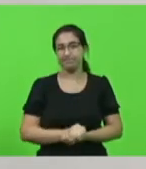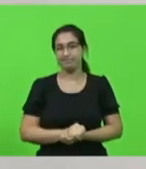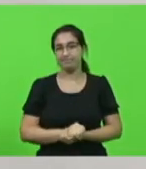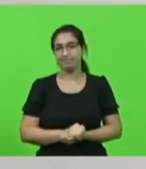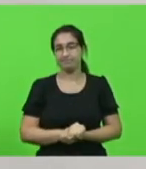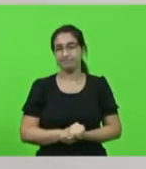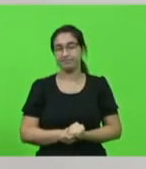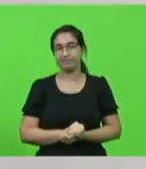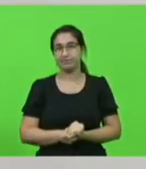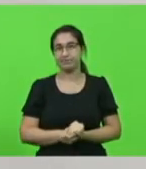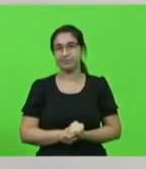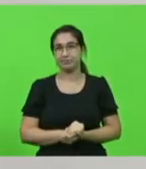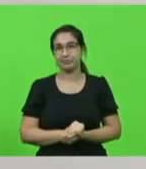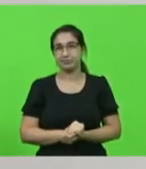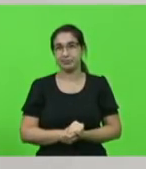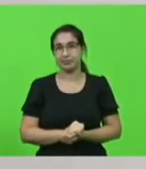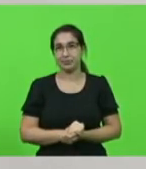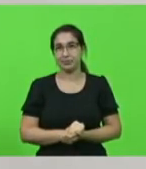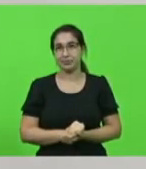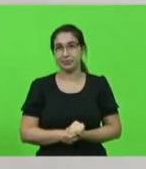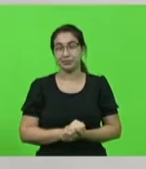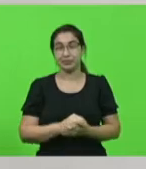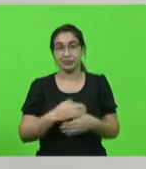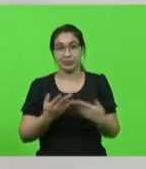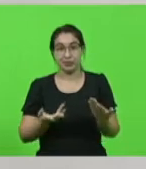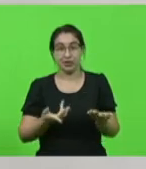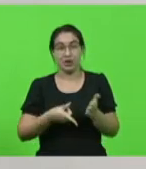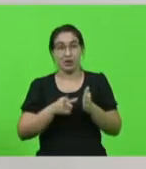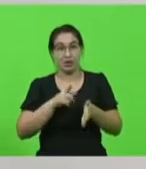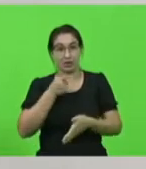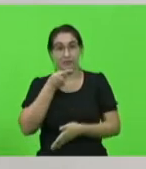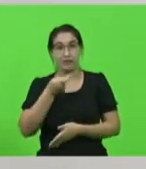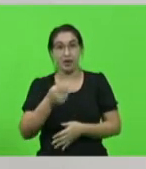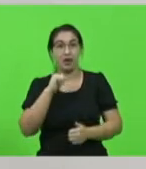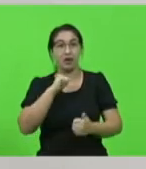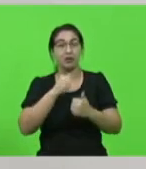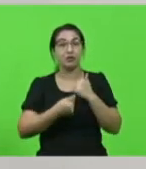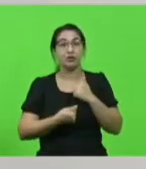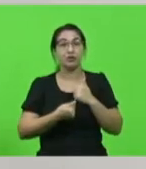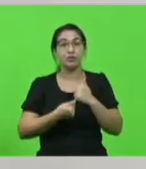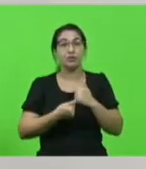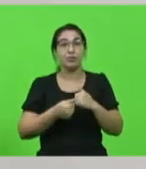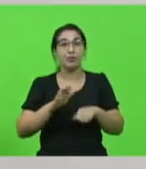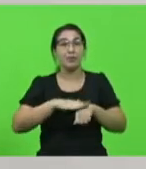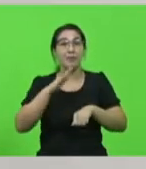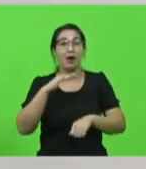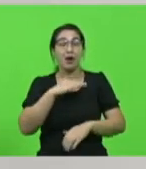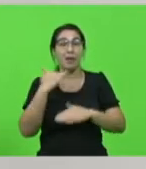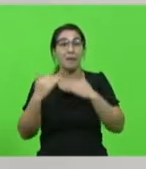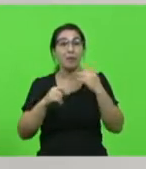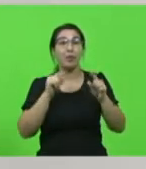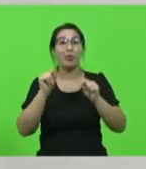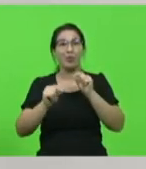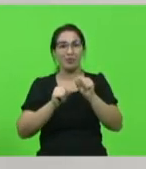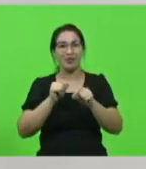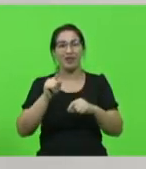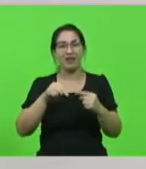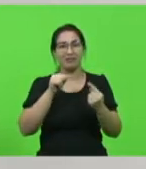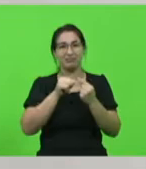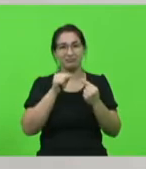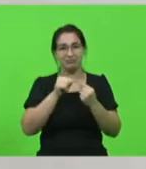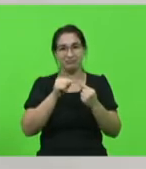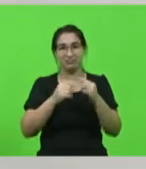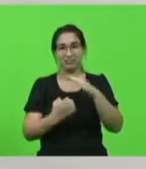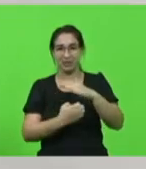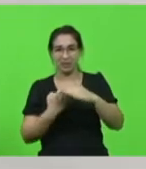cara. Por isso que eu falei, o esporte mais radical e mortal que nós temos aqui é empreender no estado de Santa Catarina.